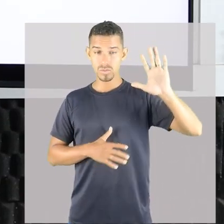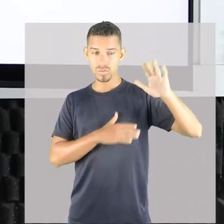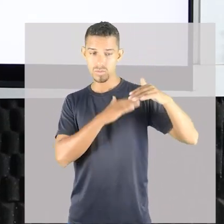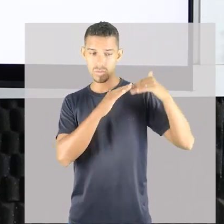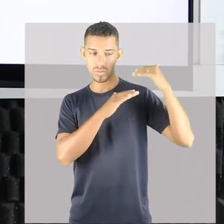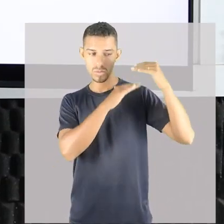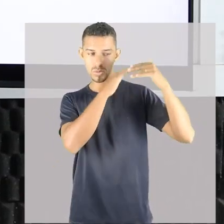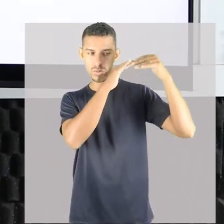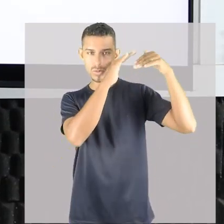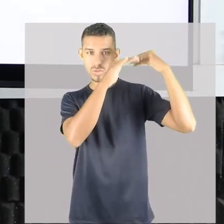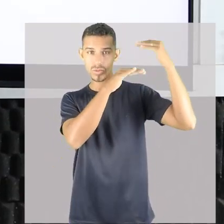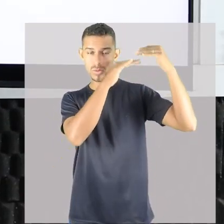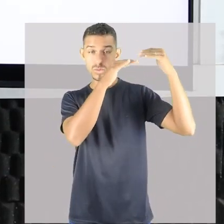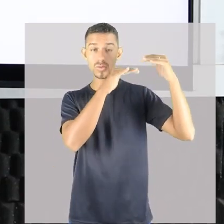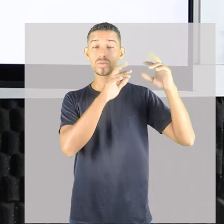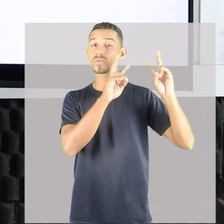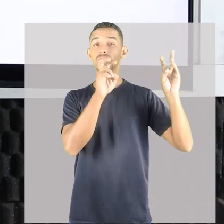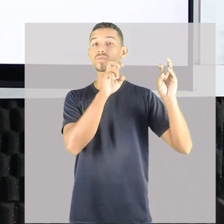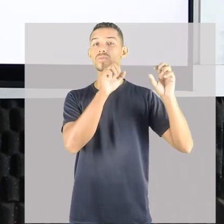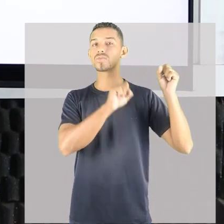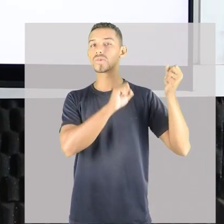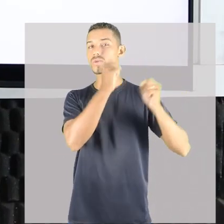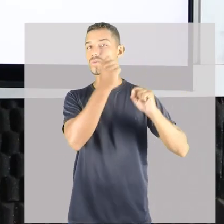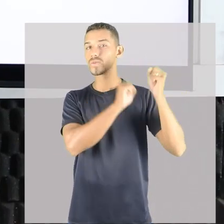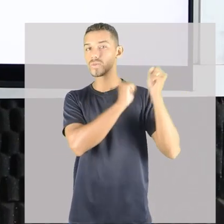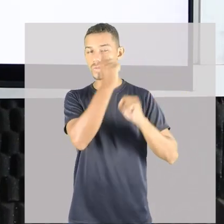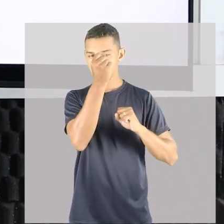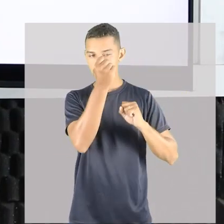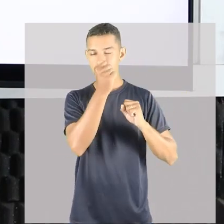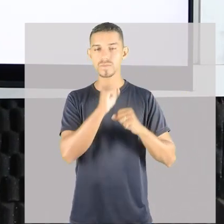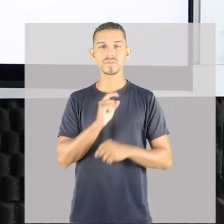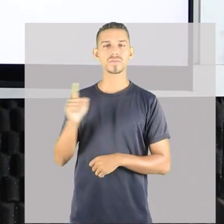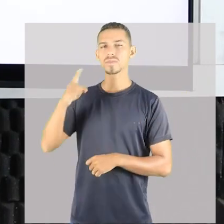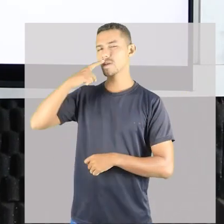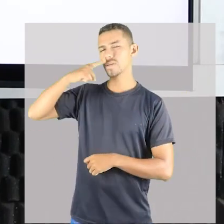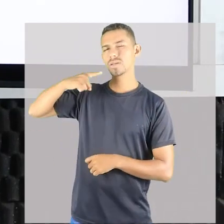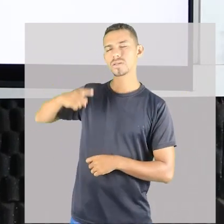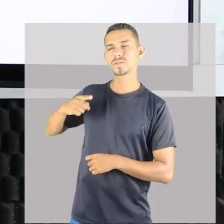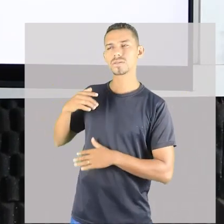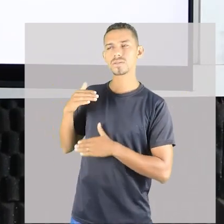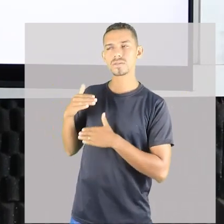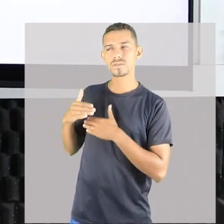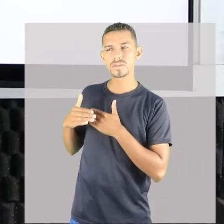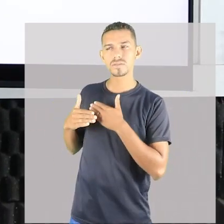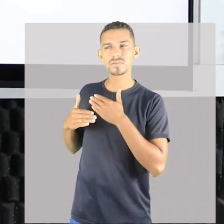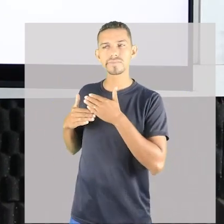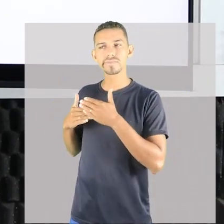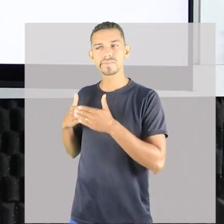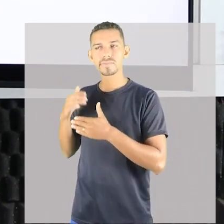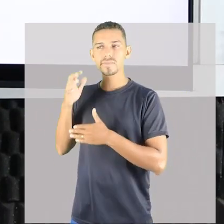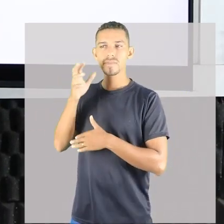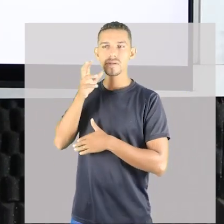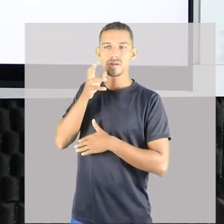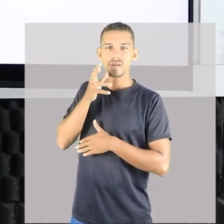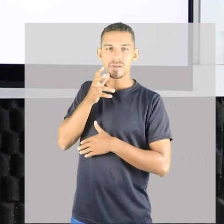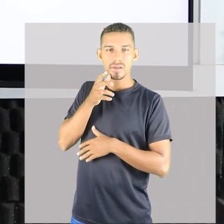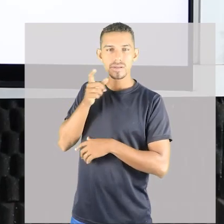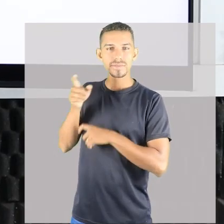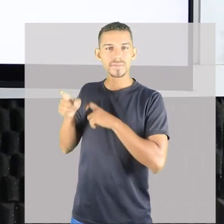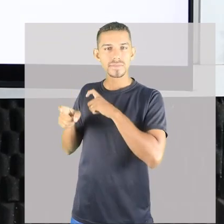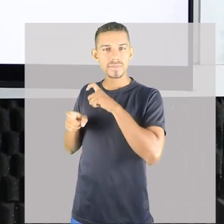avançando num processo industrial, a Rússia ainda estava bastante agrícola,